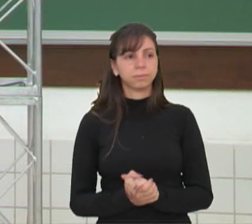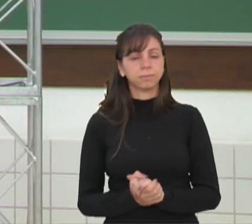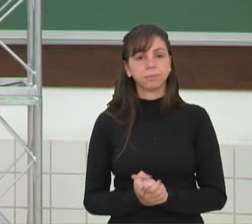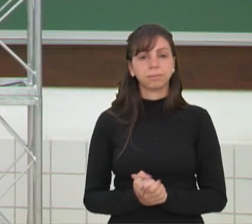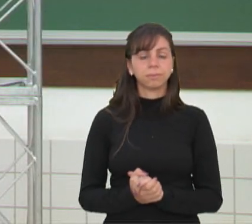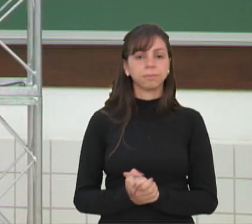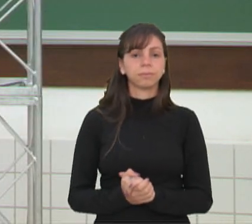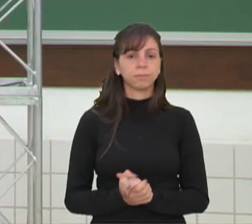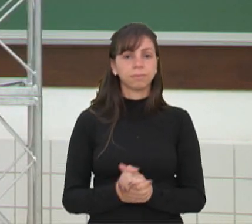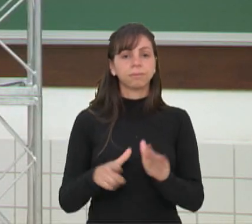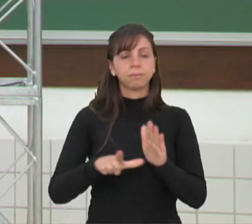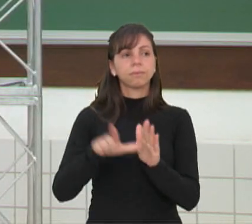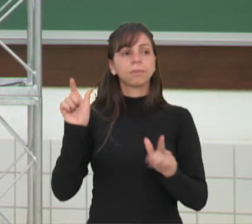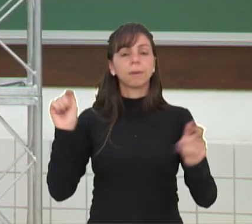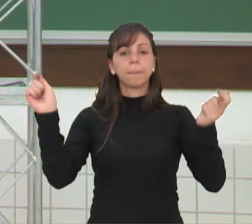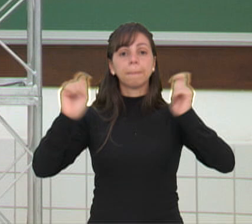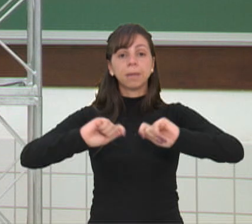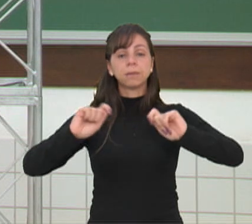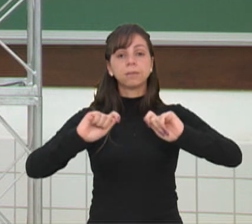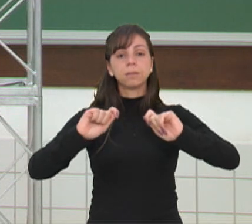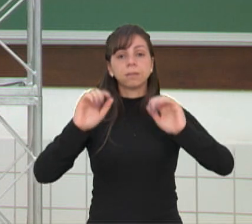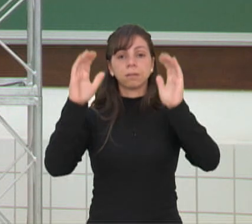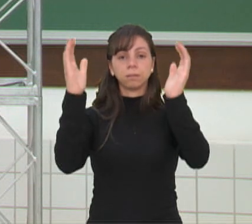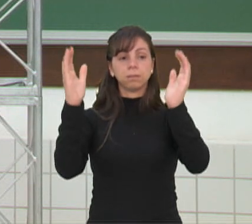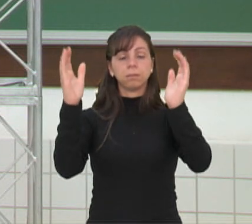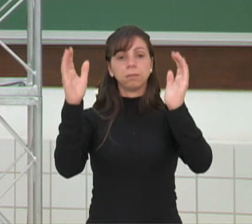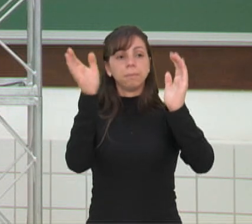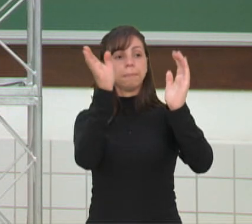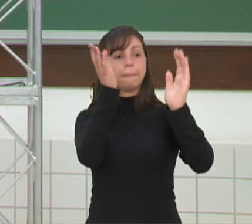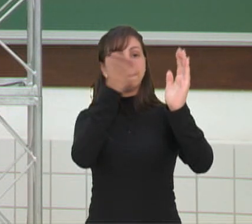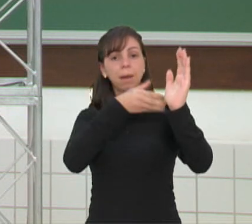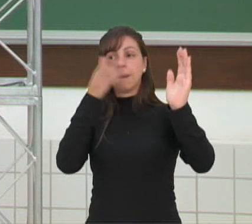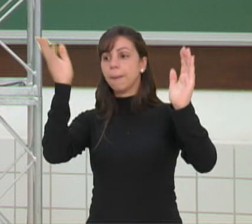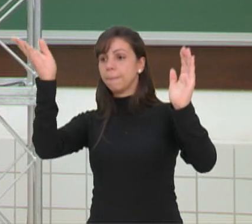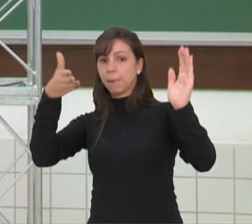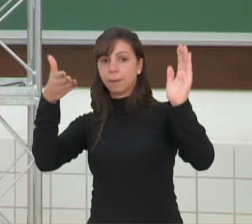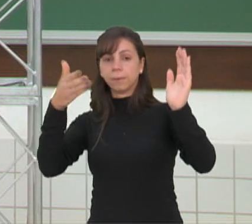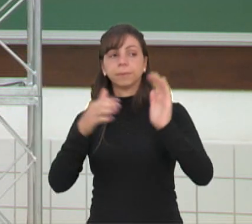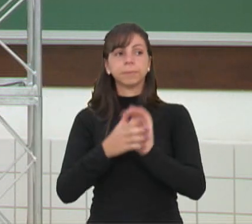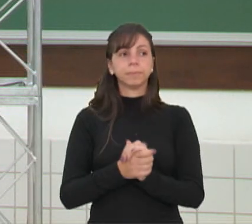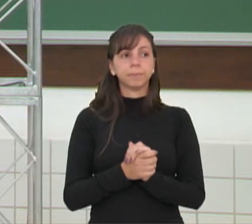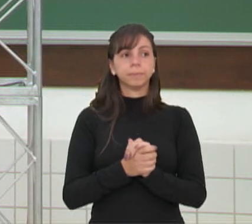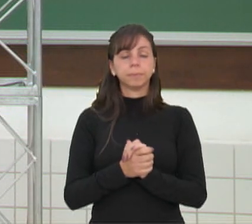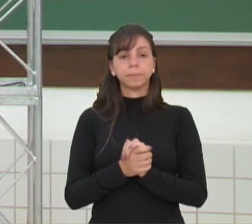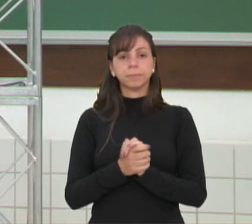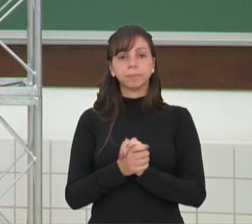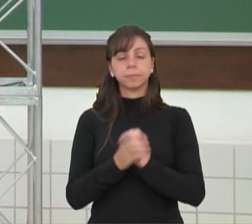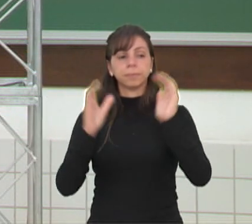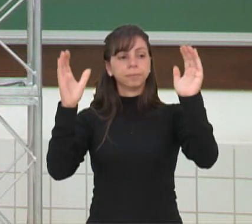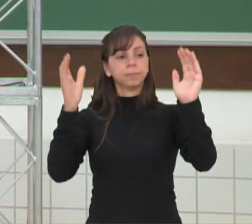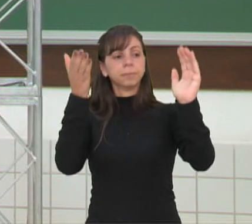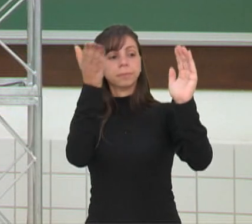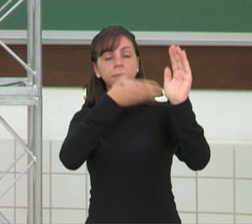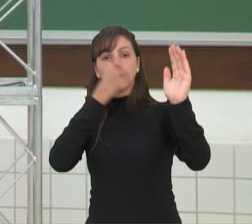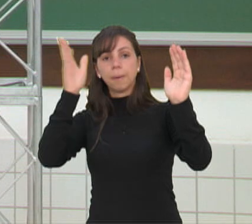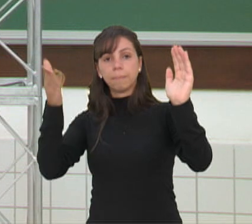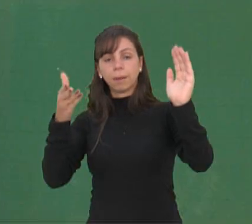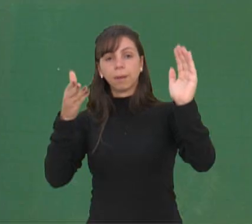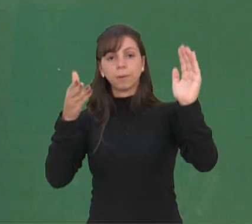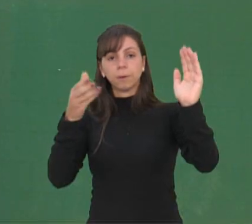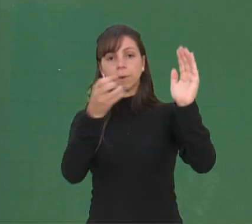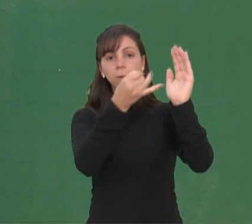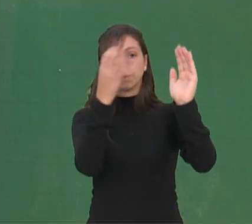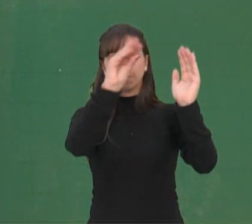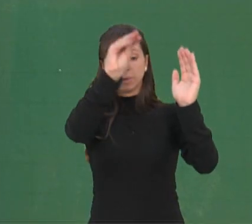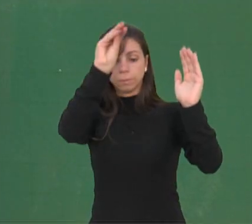Antes de mais nada, você precisa eliminar os parênteses. Então, olha só. Primeiro parênteses não tem sinal. Repete o que está lá